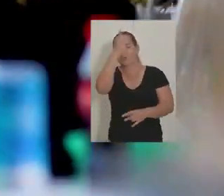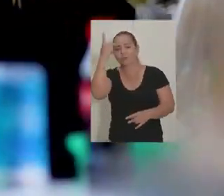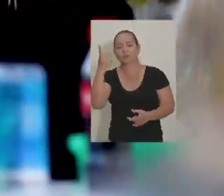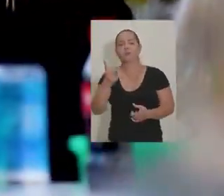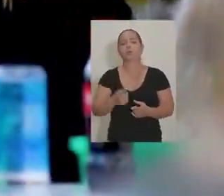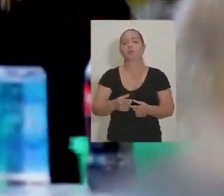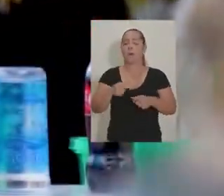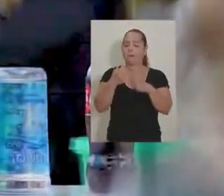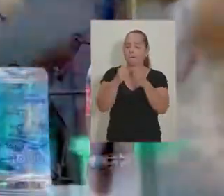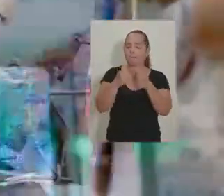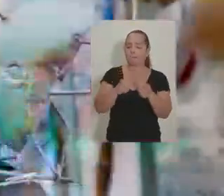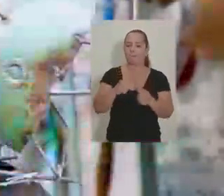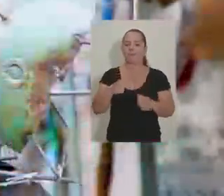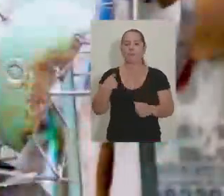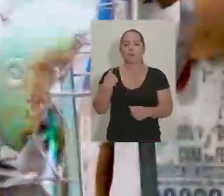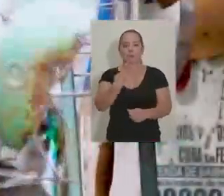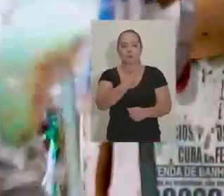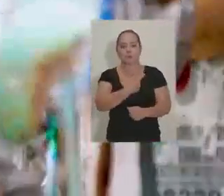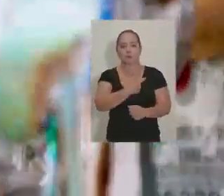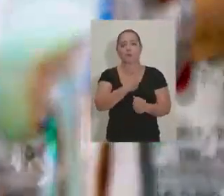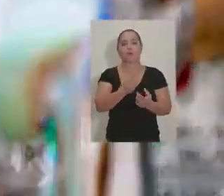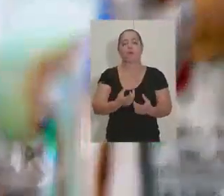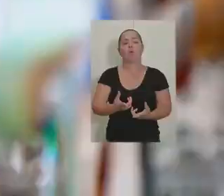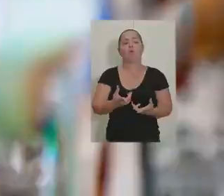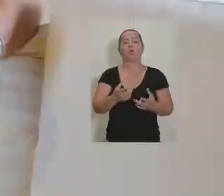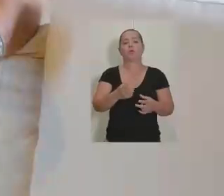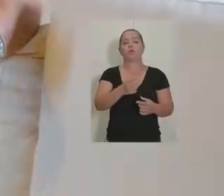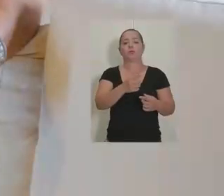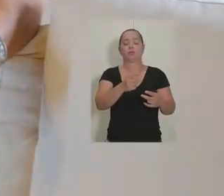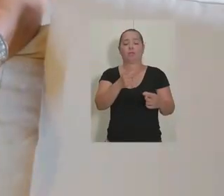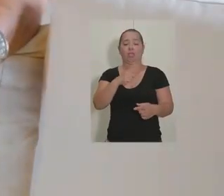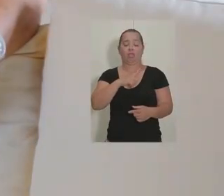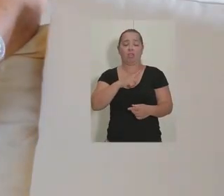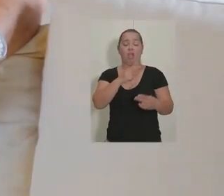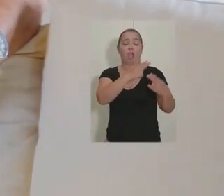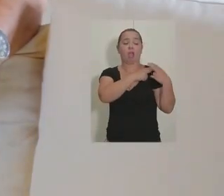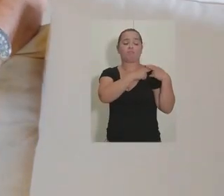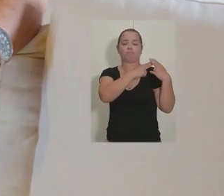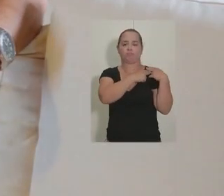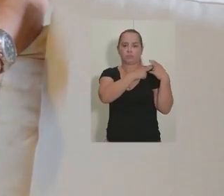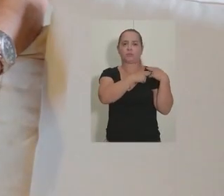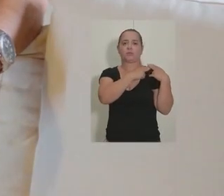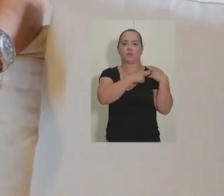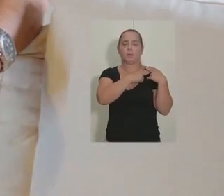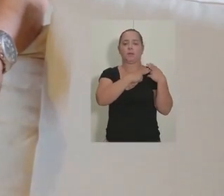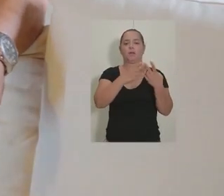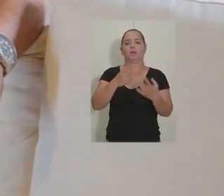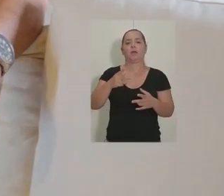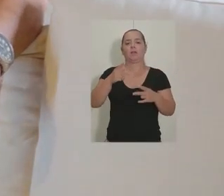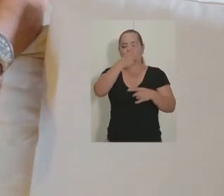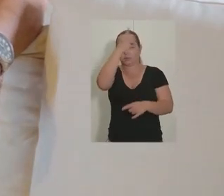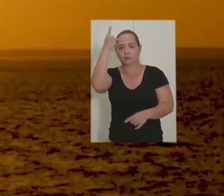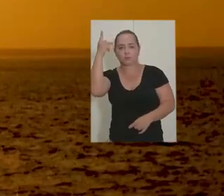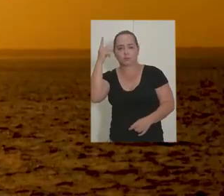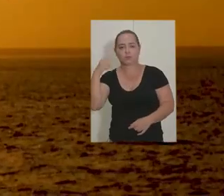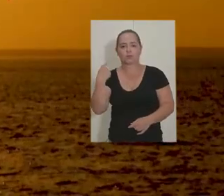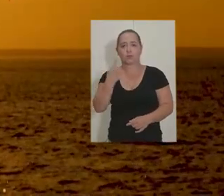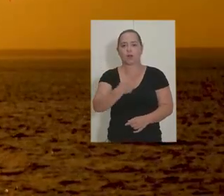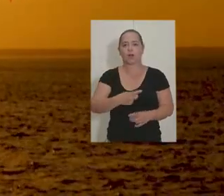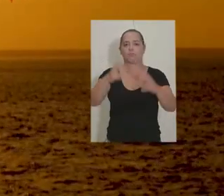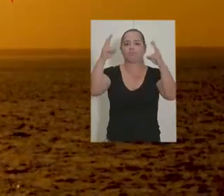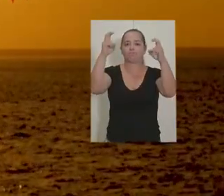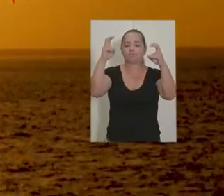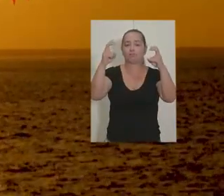da população. É preciso que a gente dê dignidade para o nosso povo. Uma prefeitura que se responsabilize pelo seu cidadão. A